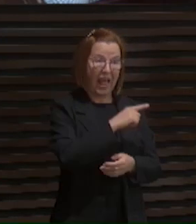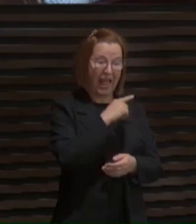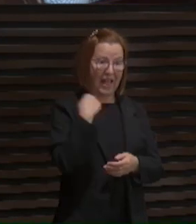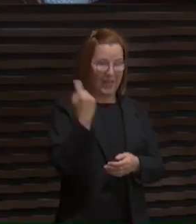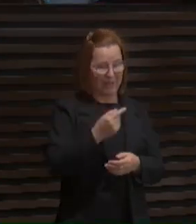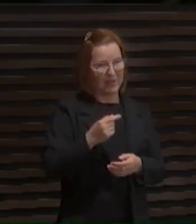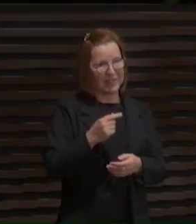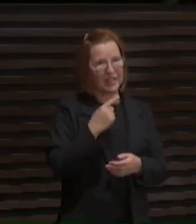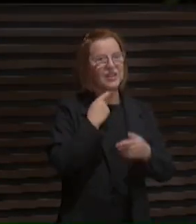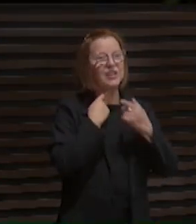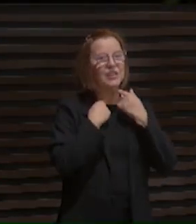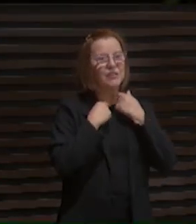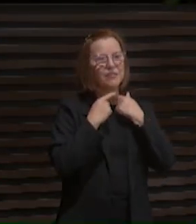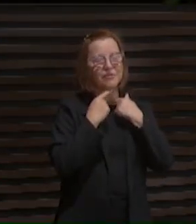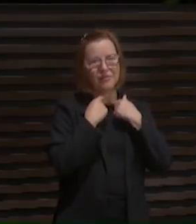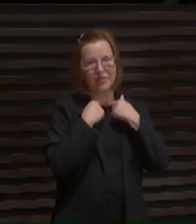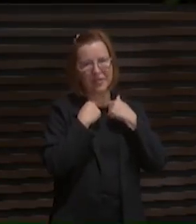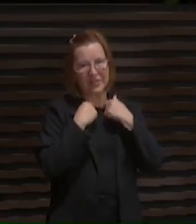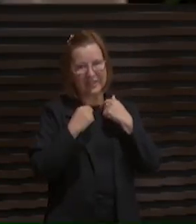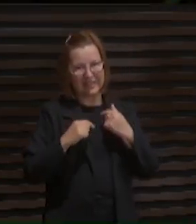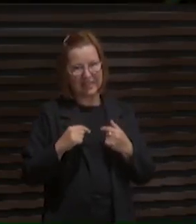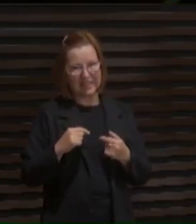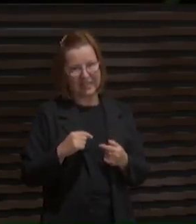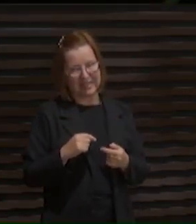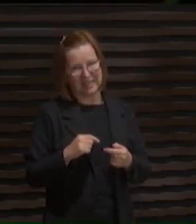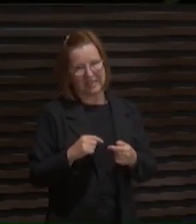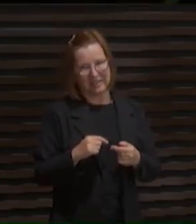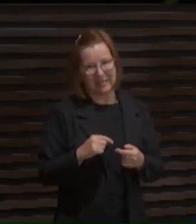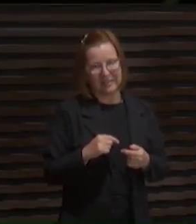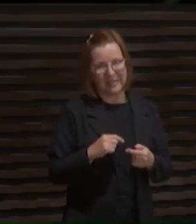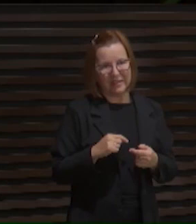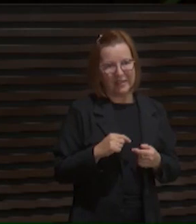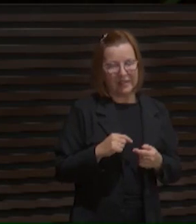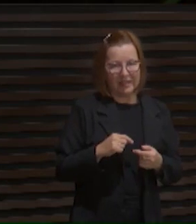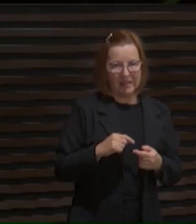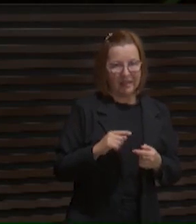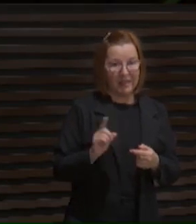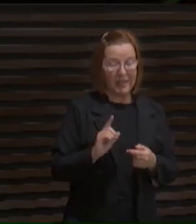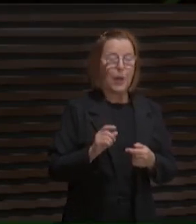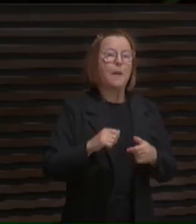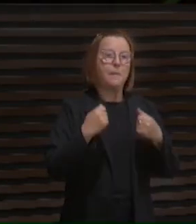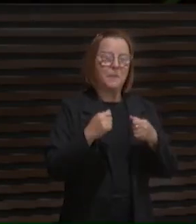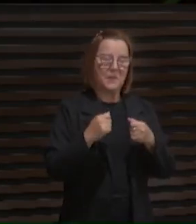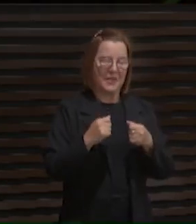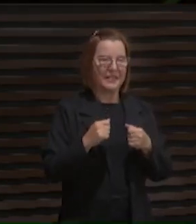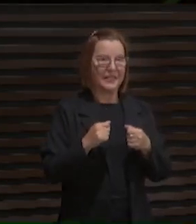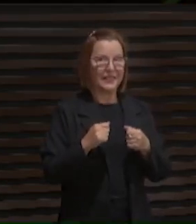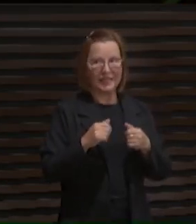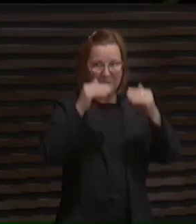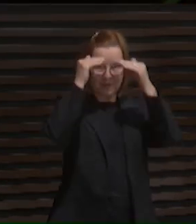mudada. Mas nós fomos tirados da vontade do pecado para servir à vontade do Senhor. Então, esses